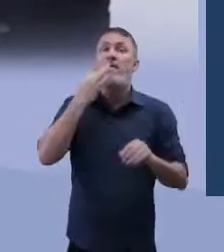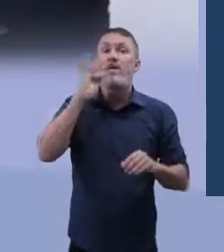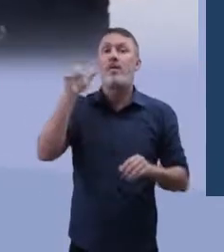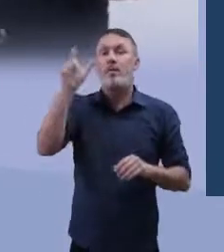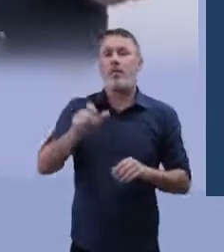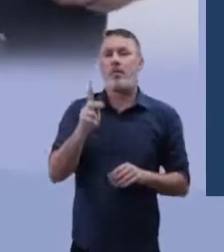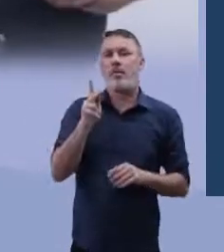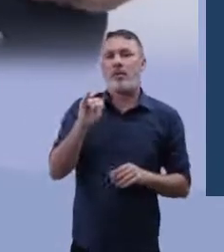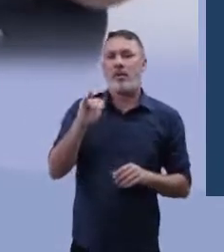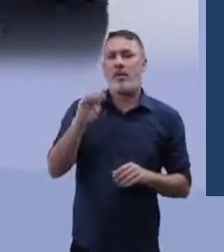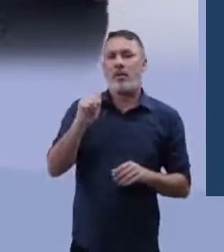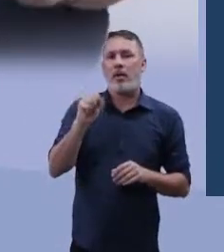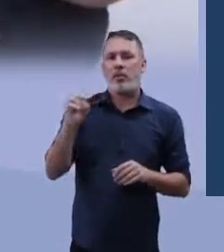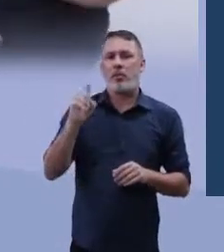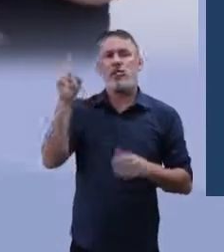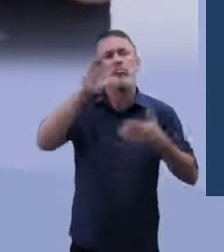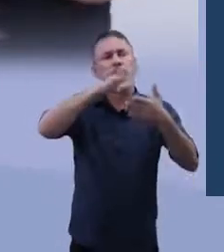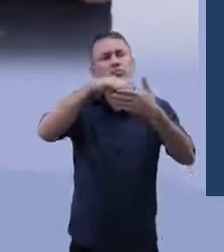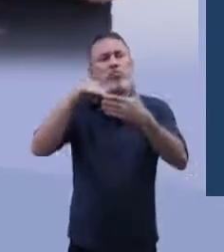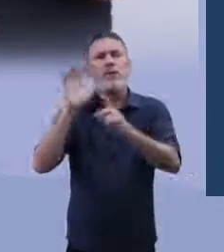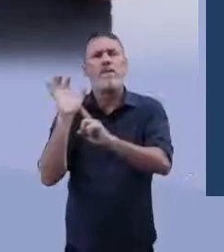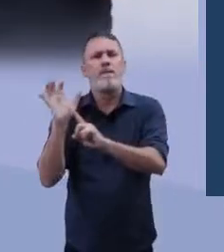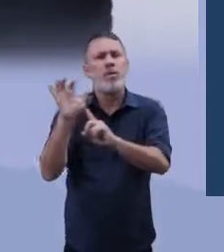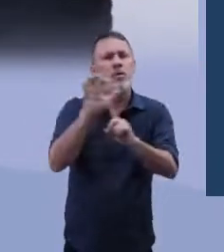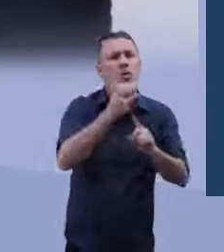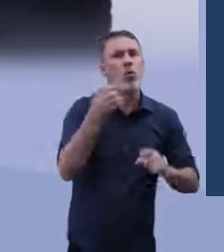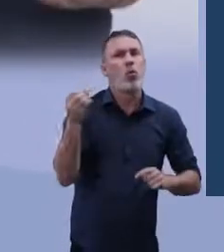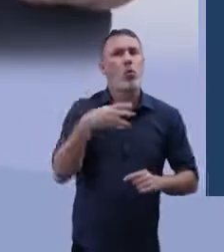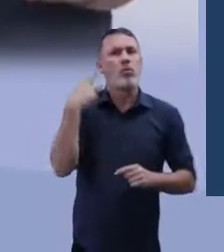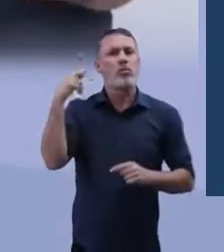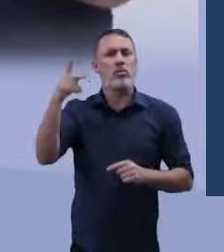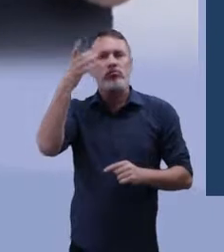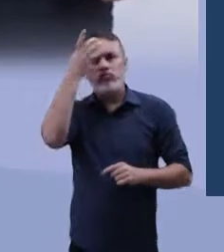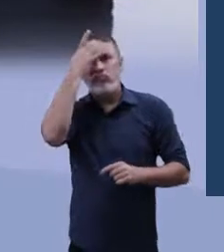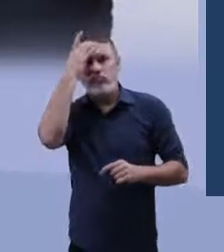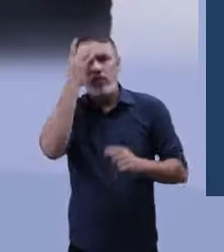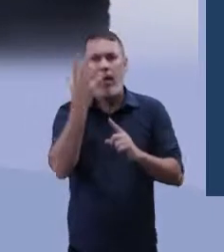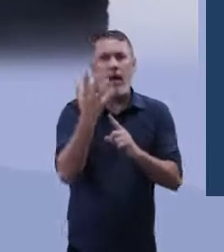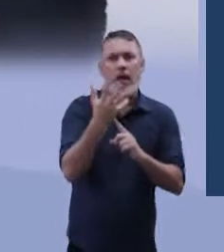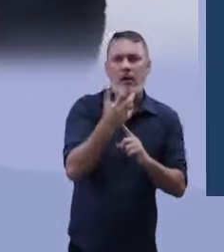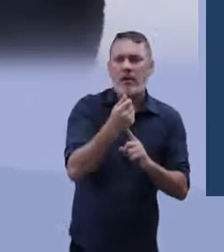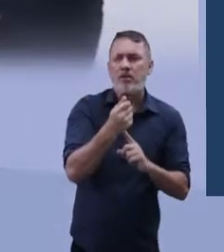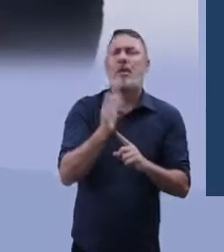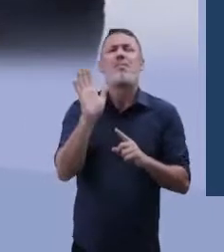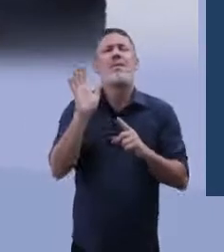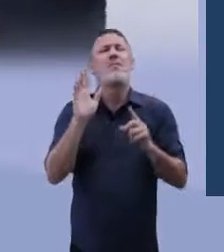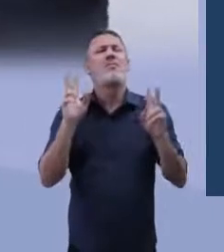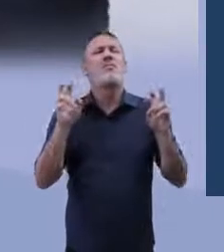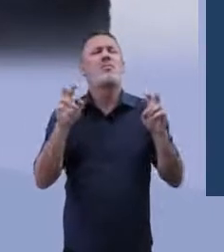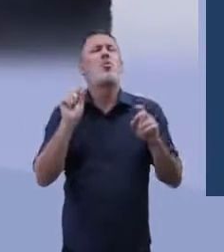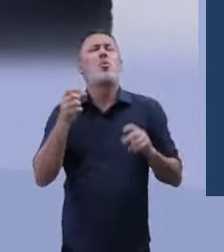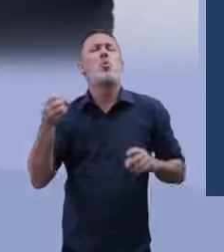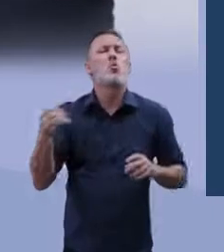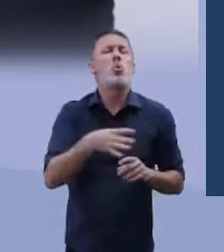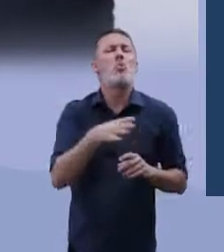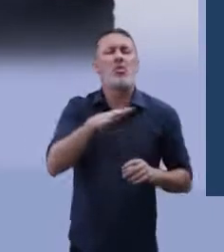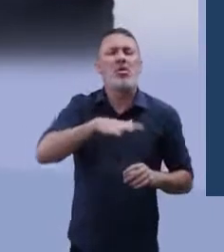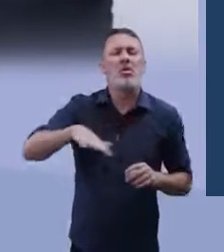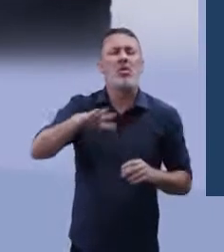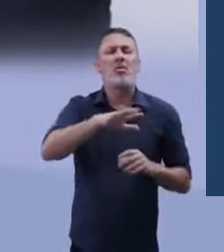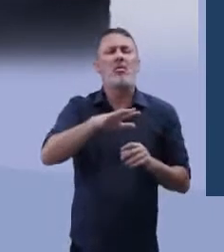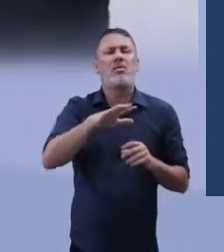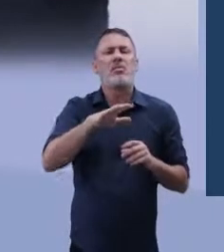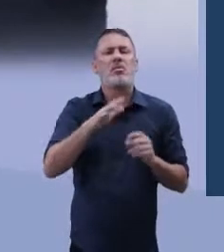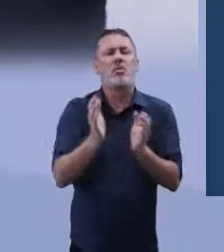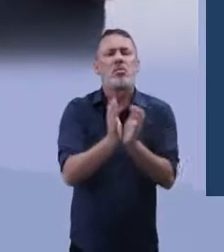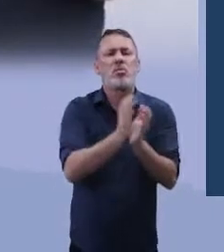vai influenciar outros artistas com a sua arte. O que o cubismo traz de inovador?